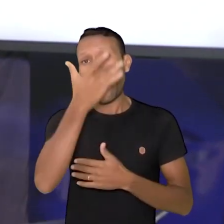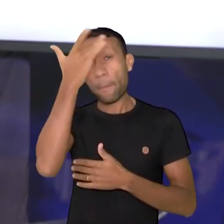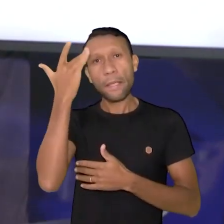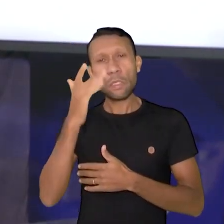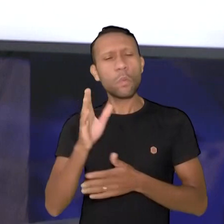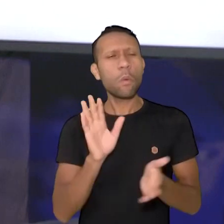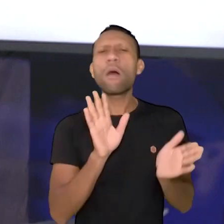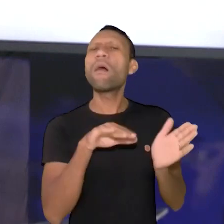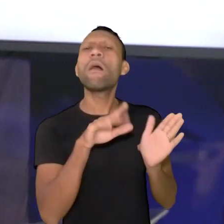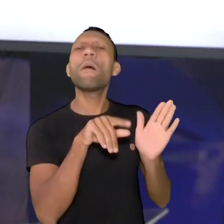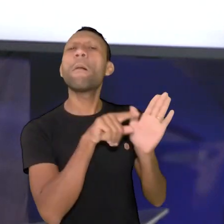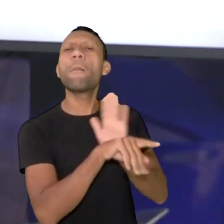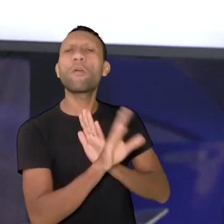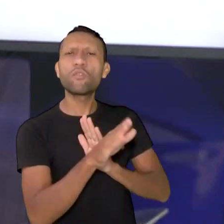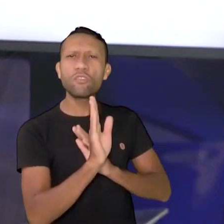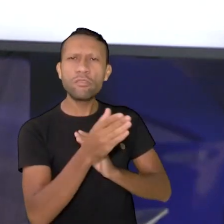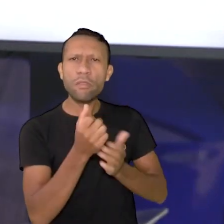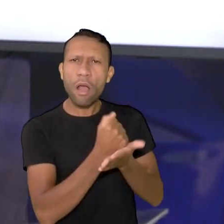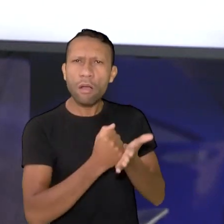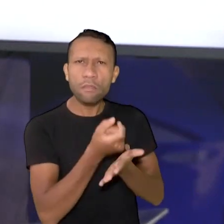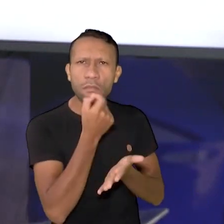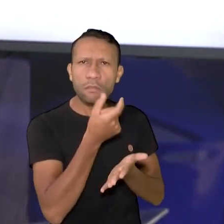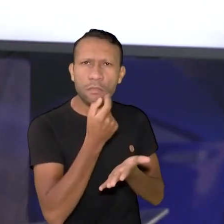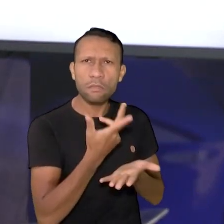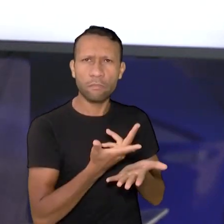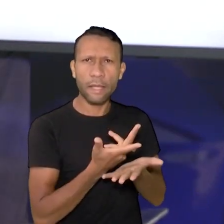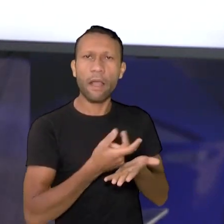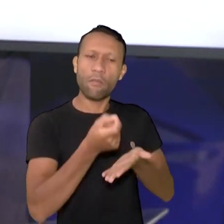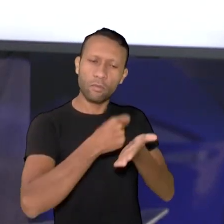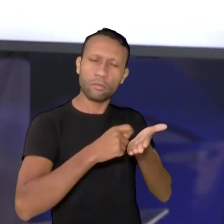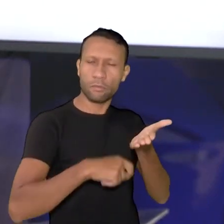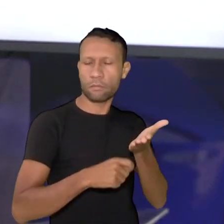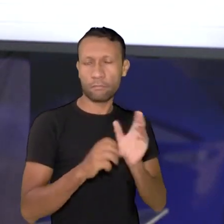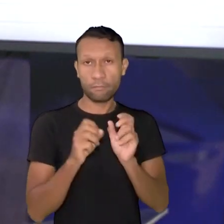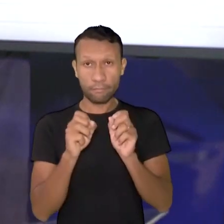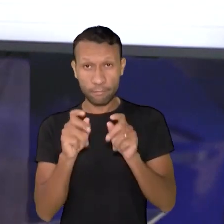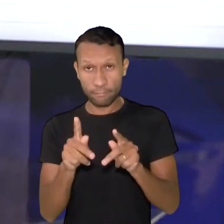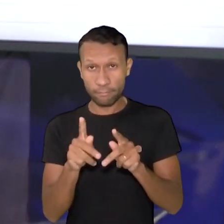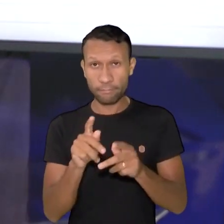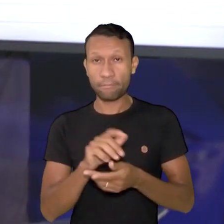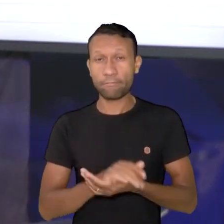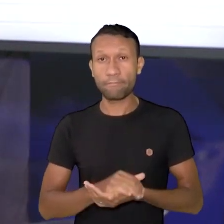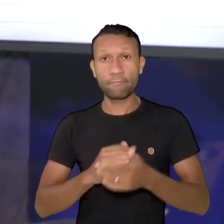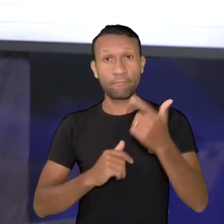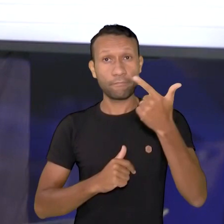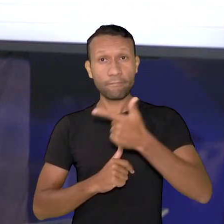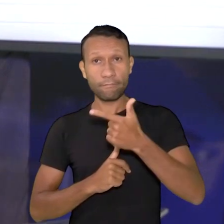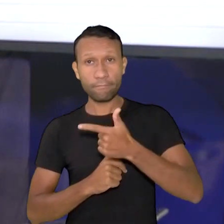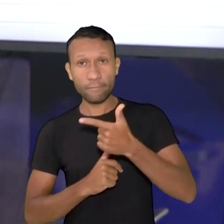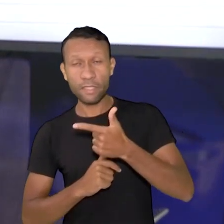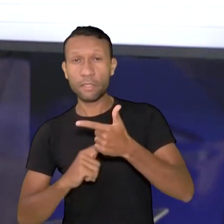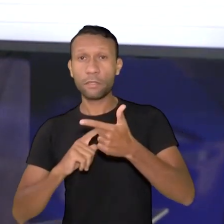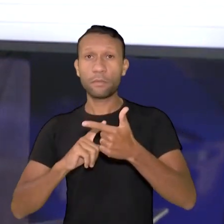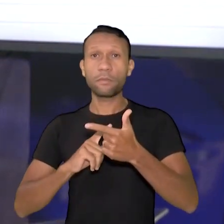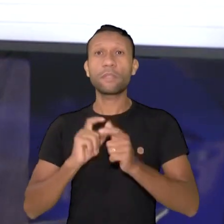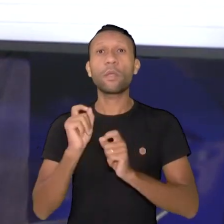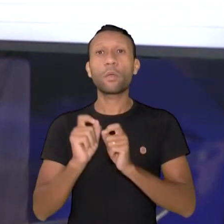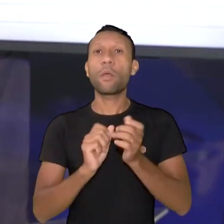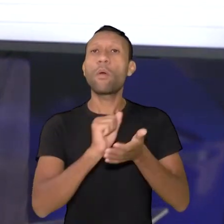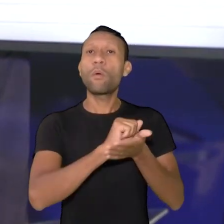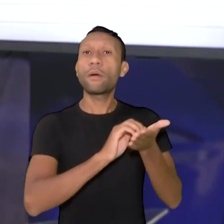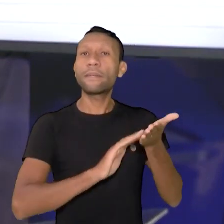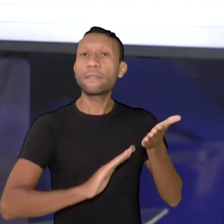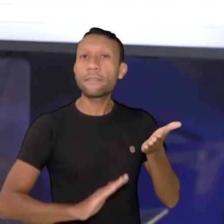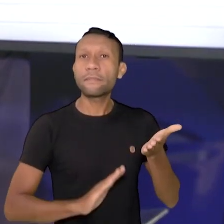lá, pergunta e deixa no caderno registrado o que eles sabem, ok? No segundo, a gente tem uma atividade